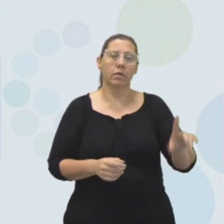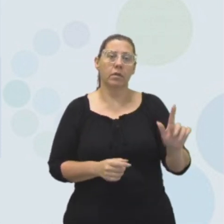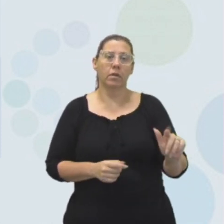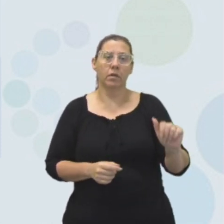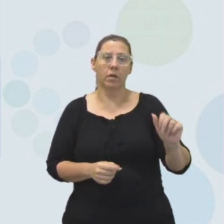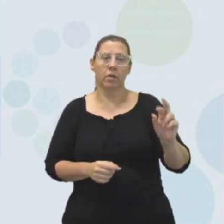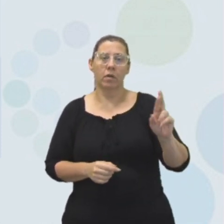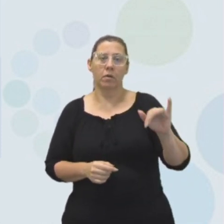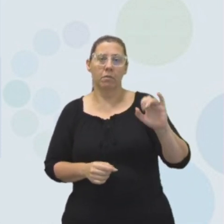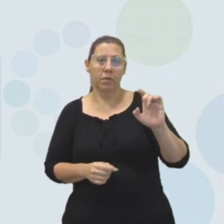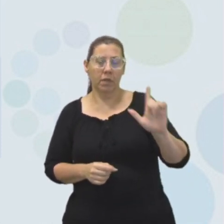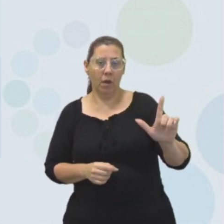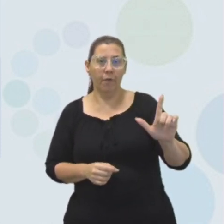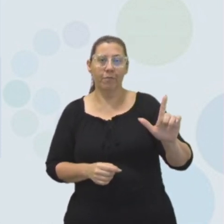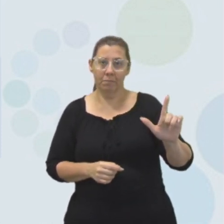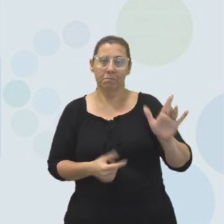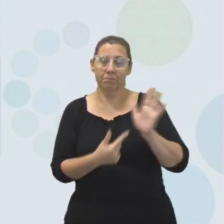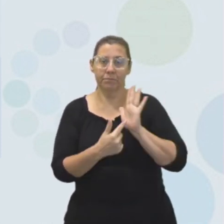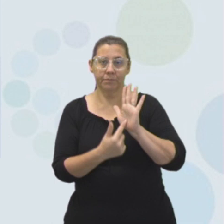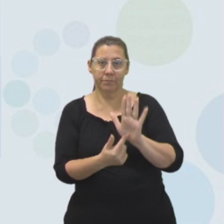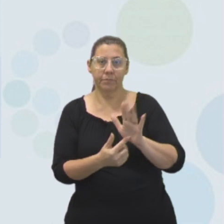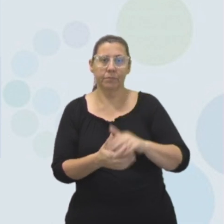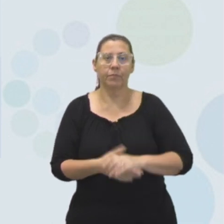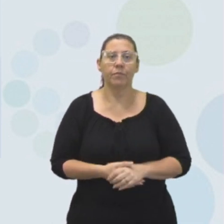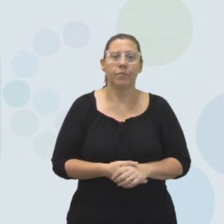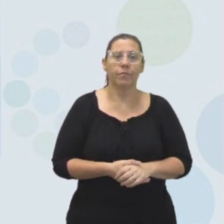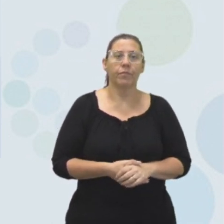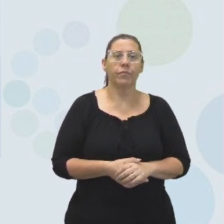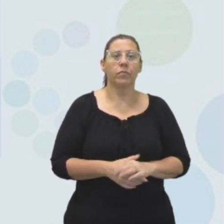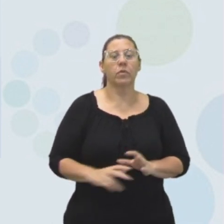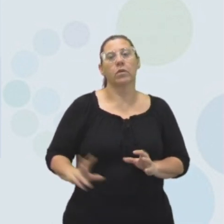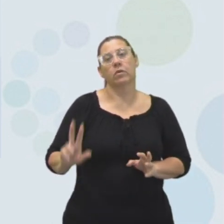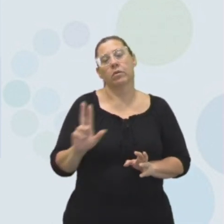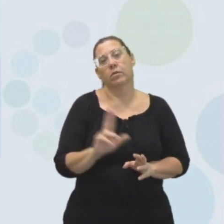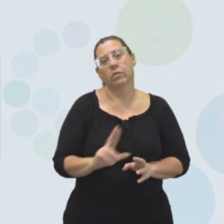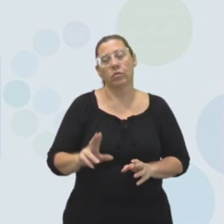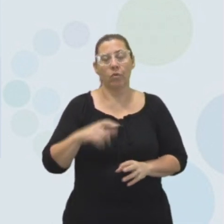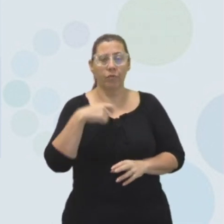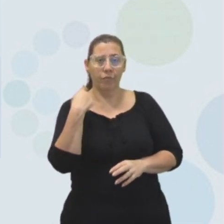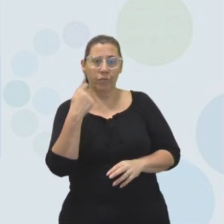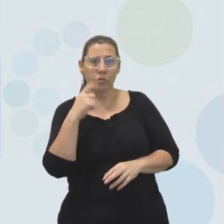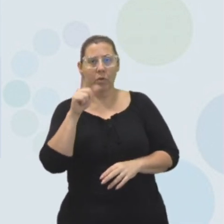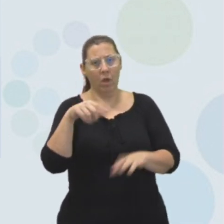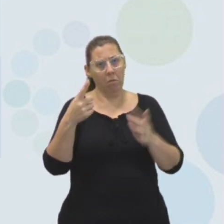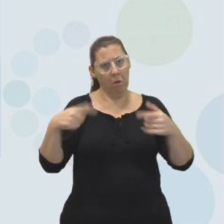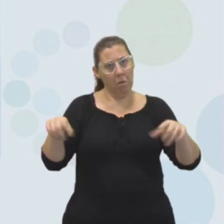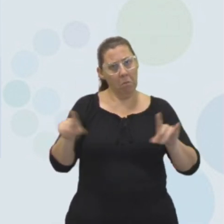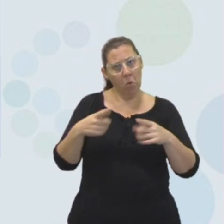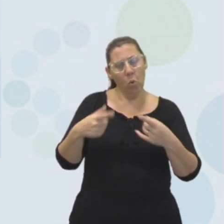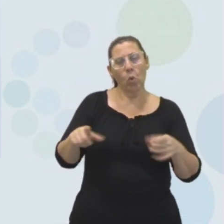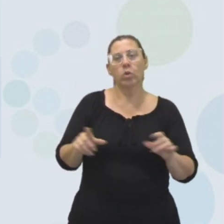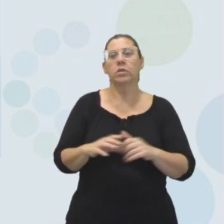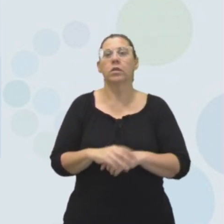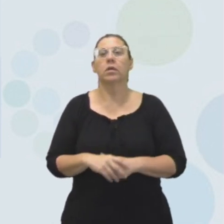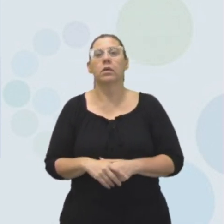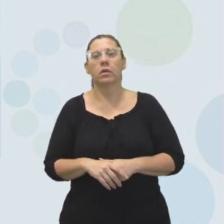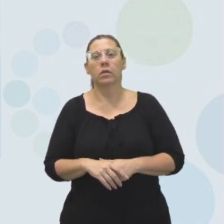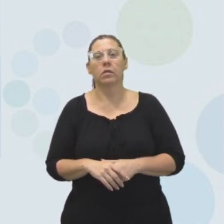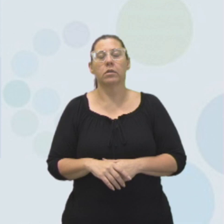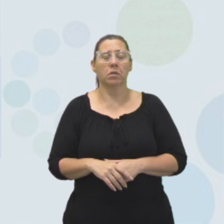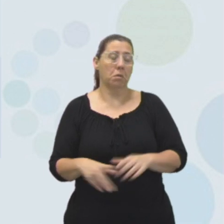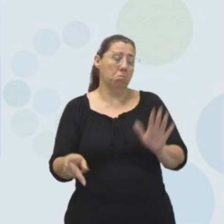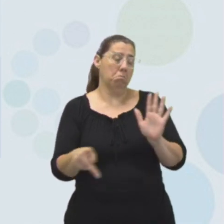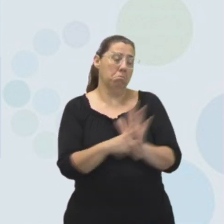o vídeo que nós apresentamos. O Gabriel usou o vídeo dele, que é uma música, um clipe de uma música de